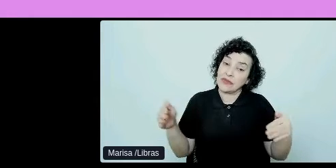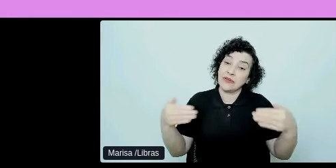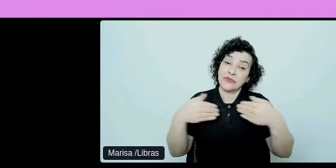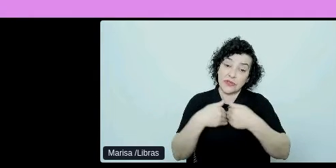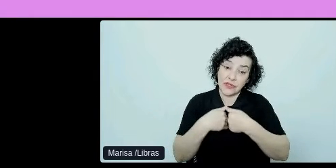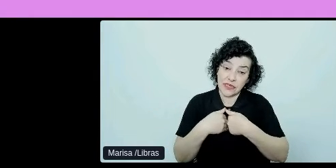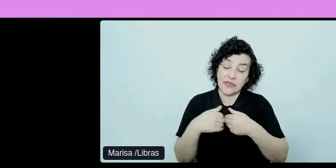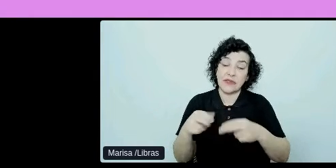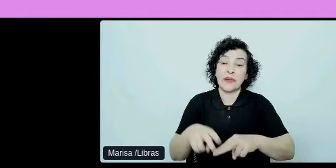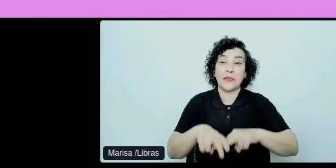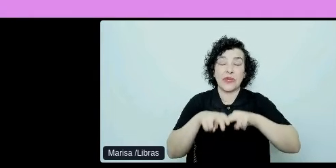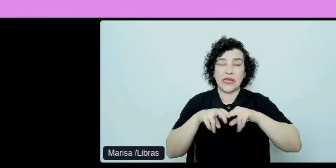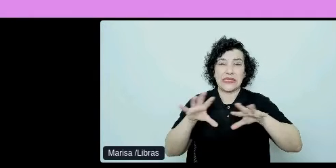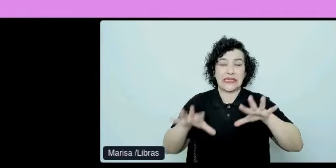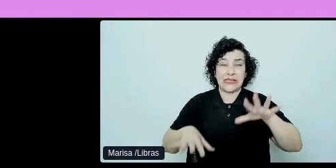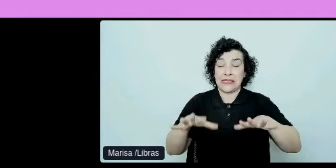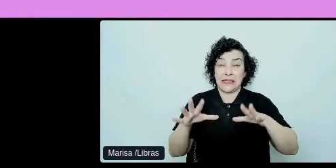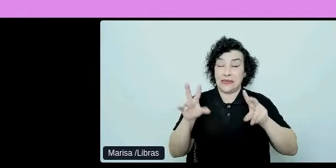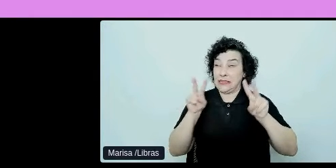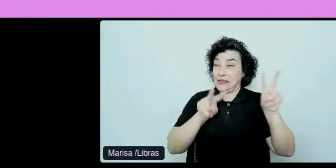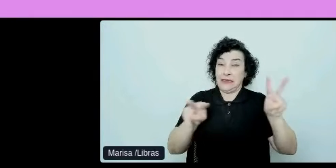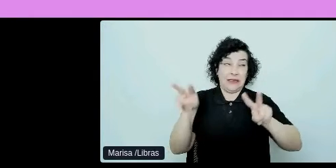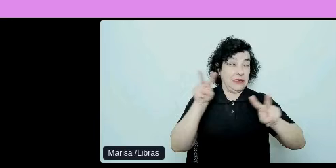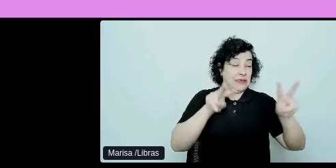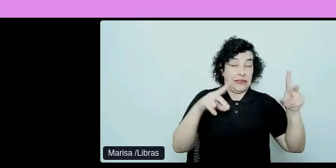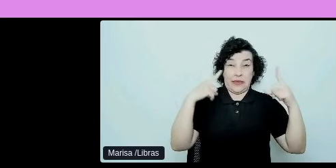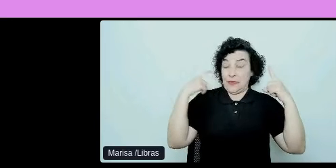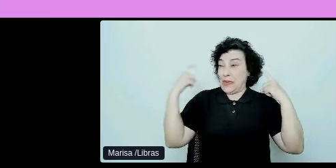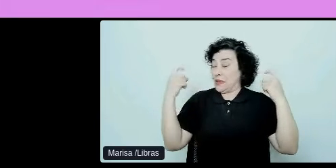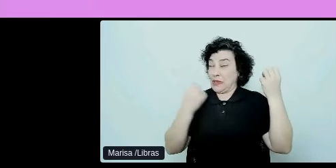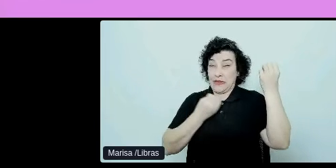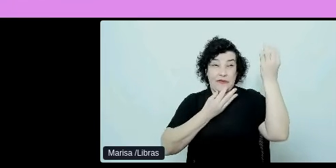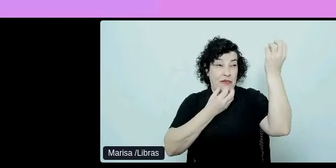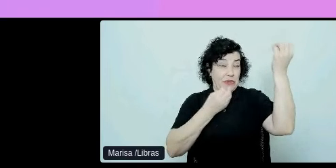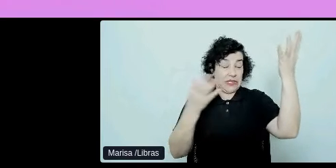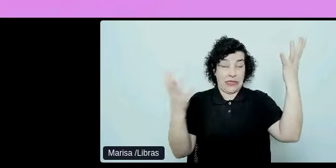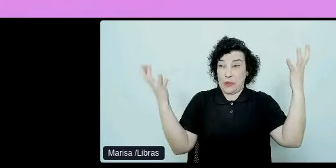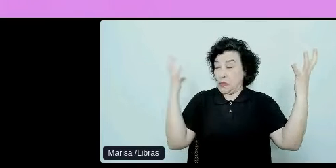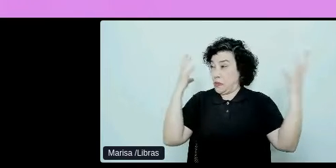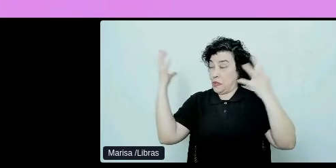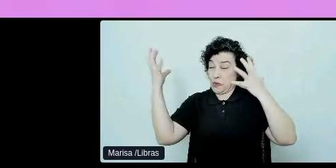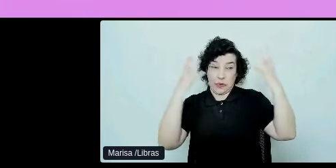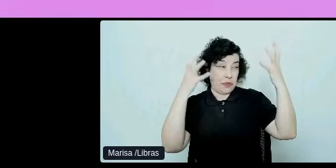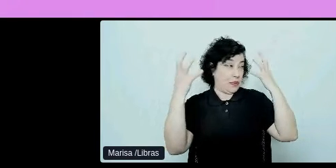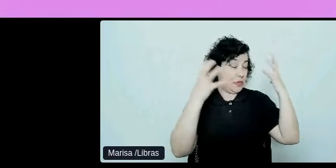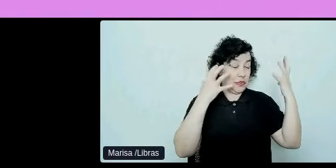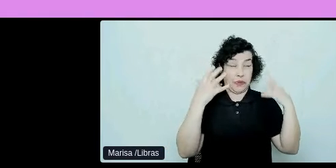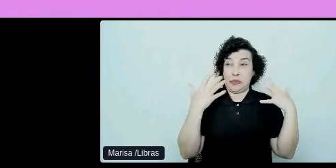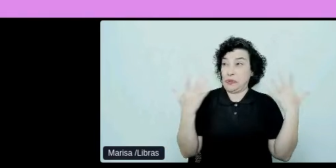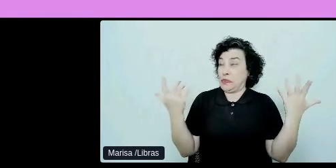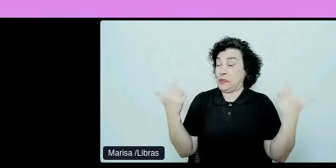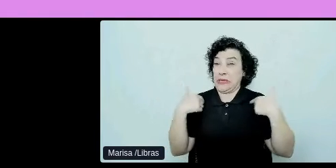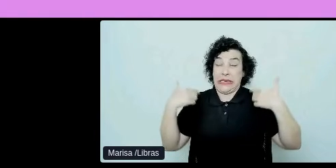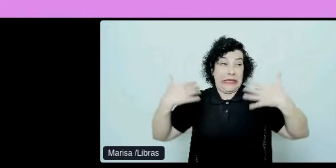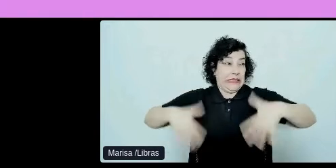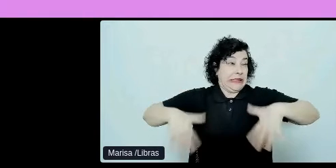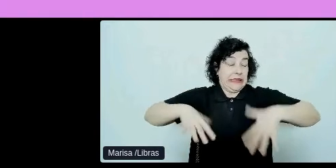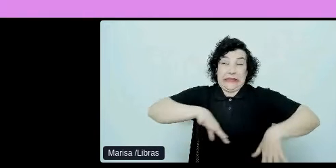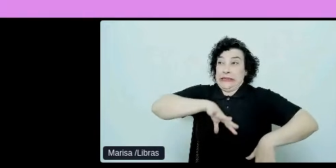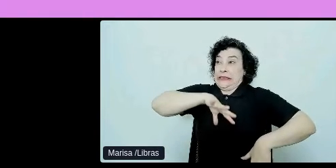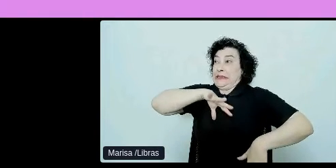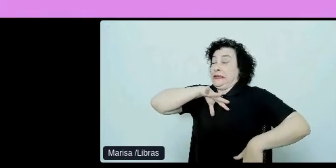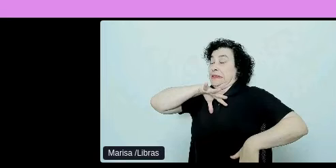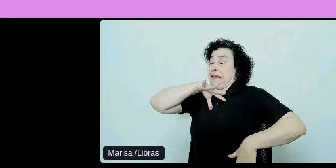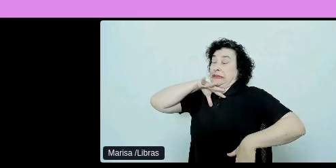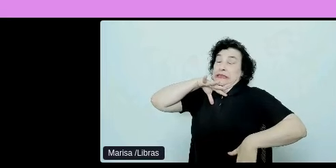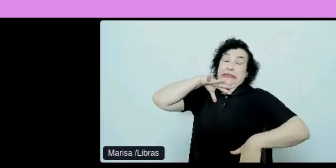dessa sobrecarga sensorial, por causa do excesso de informação que estava chegando até mim, e eu não estava dando conta de lidar com tudo